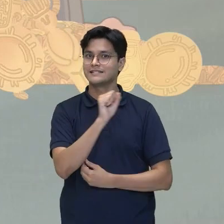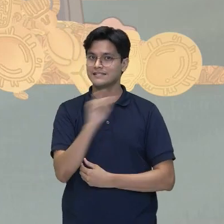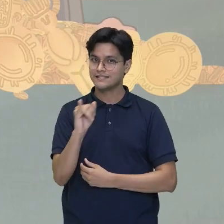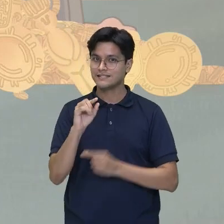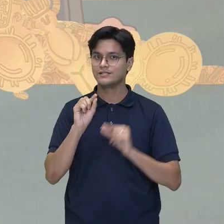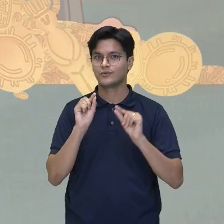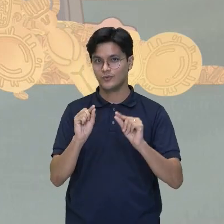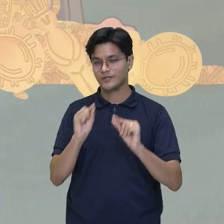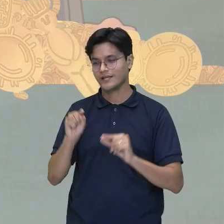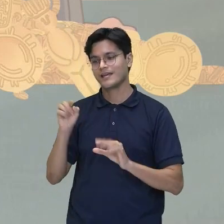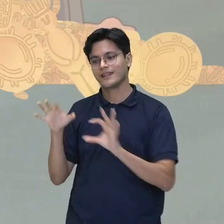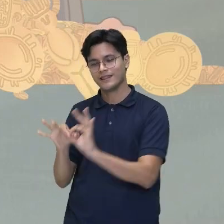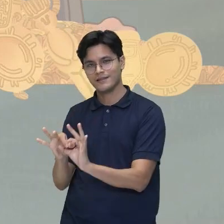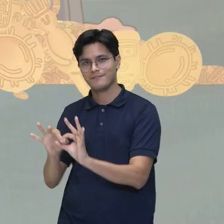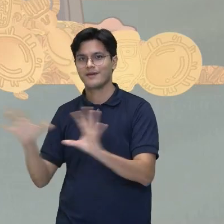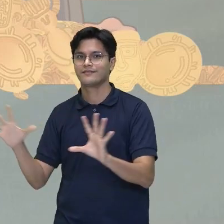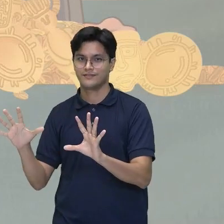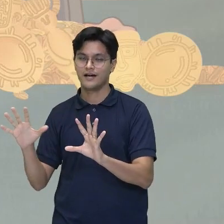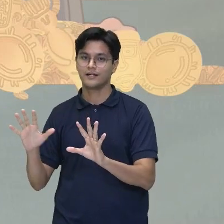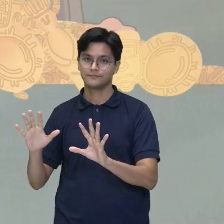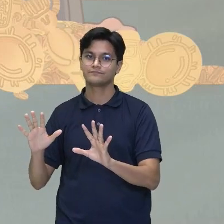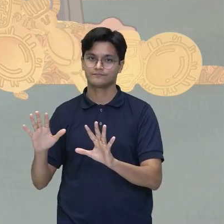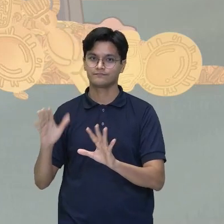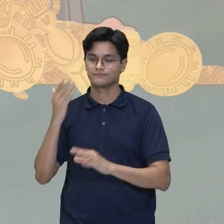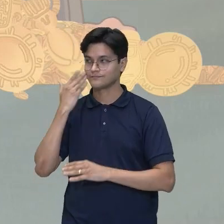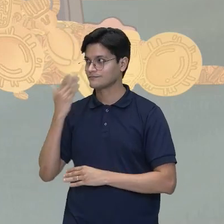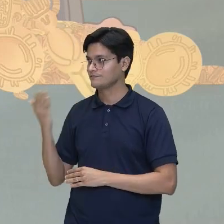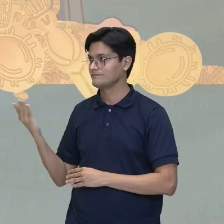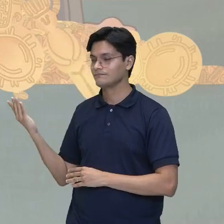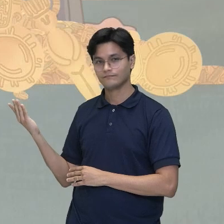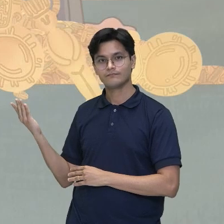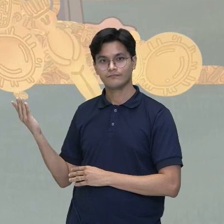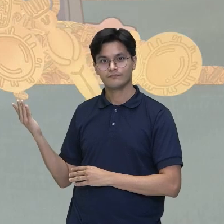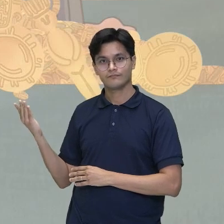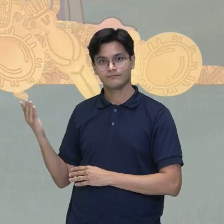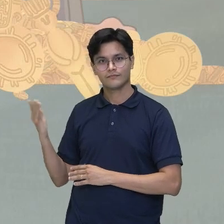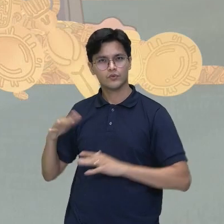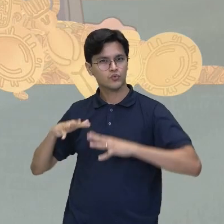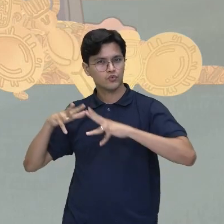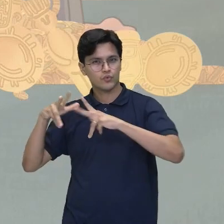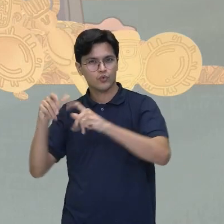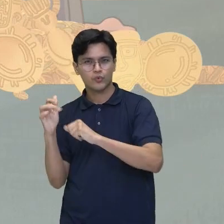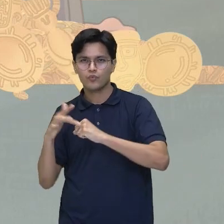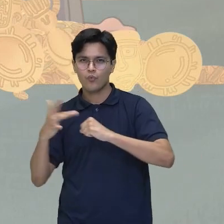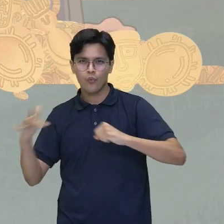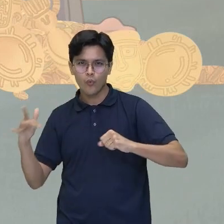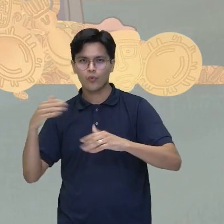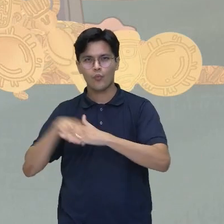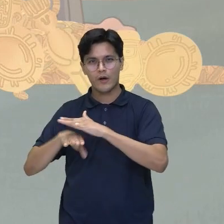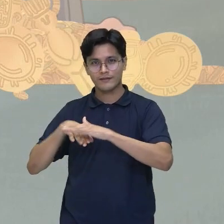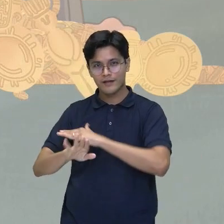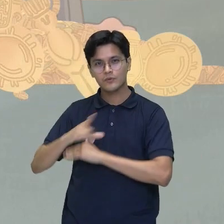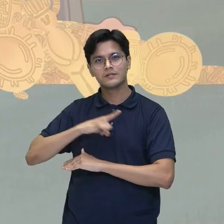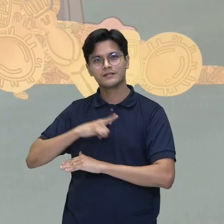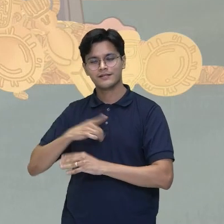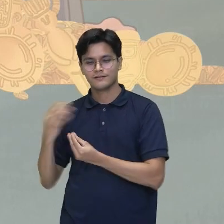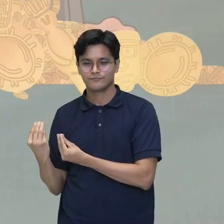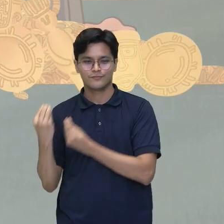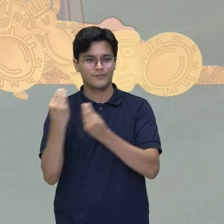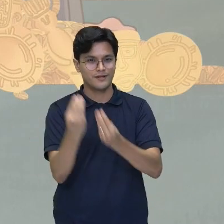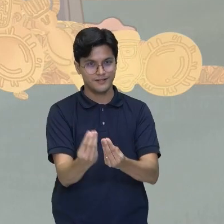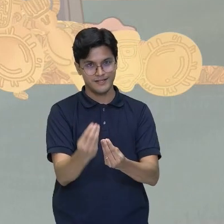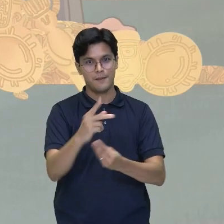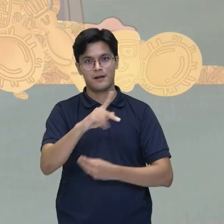tivesse ali a sua libertação, ele entregaria todo o ouro que ele possuía guardado. E o resgate